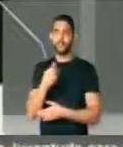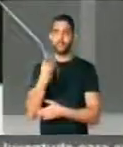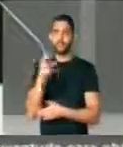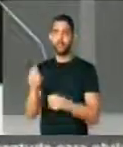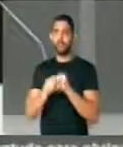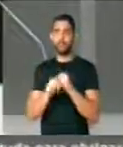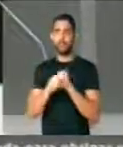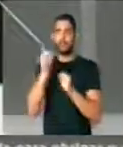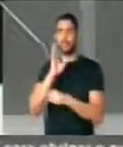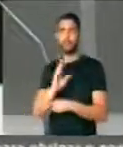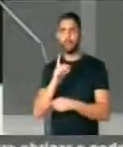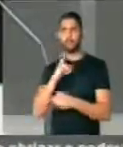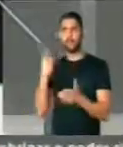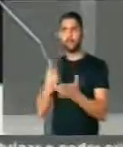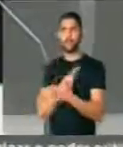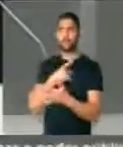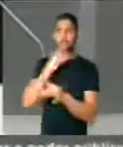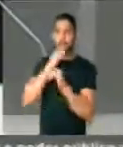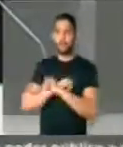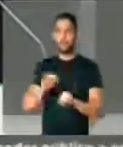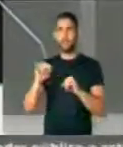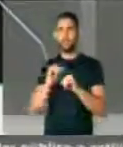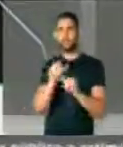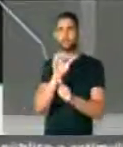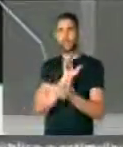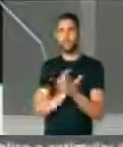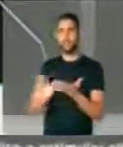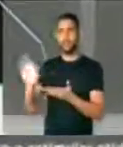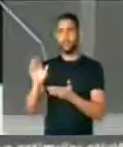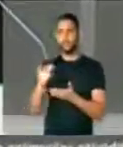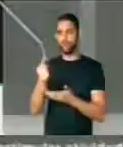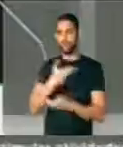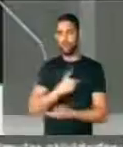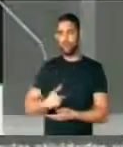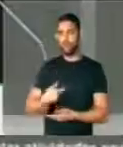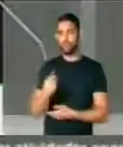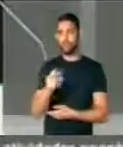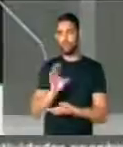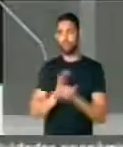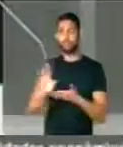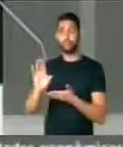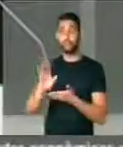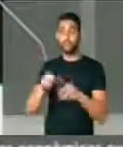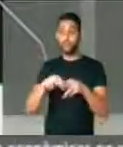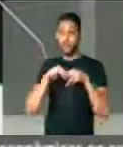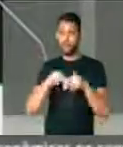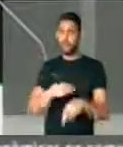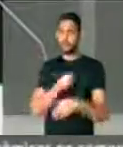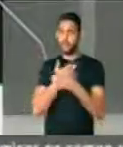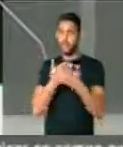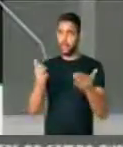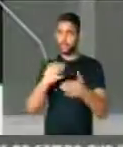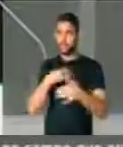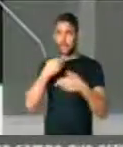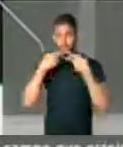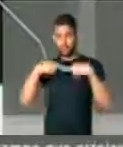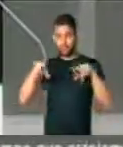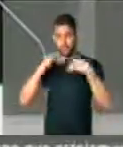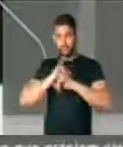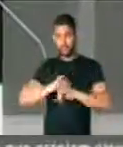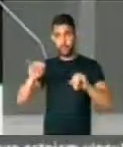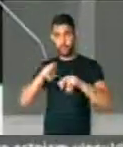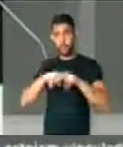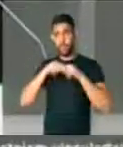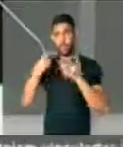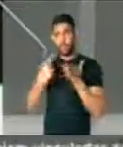anos no nosso país e que temos notícia com os desvios de dinheiro público. Por isso, fica aqui a minha denúncia